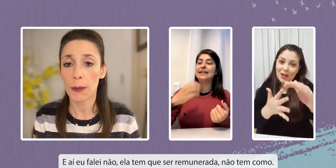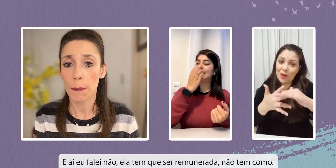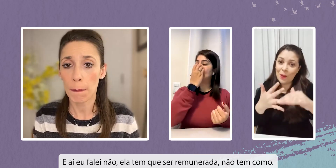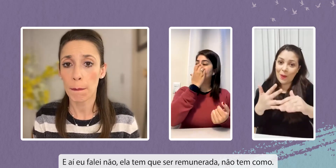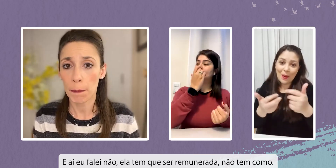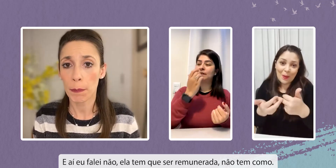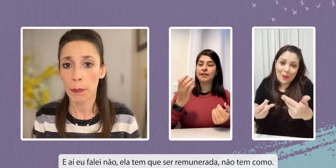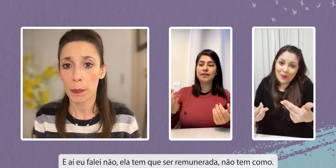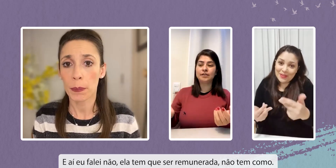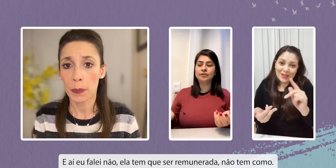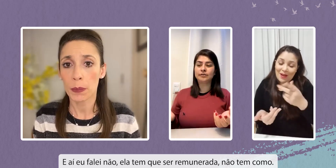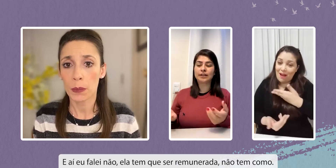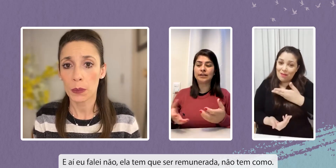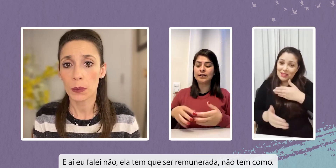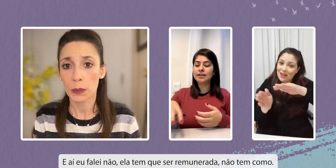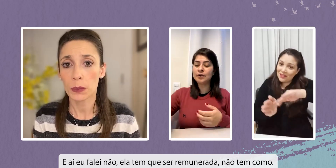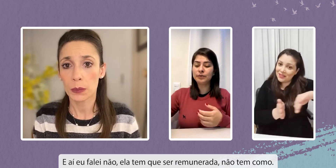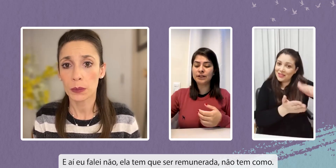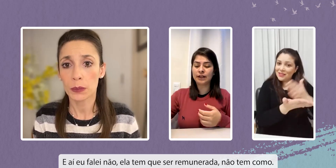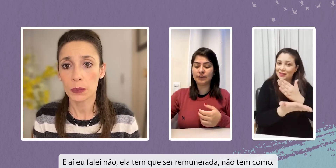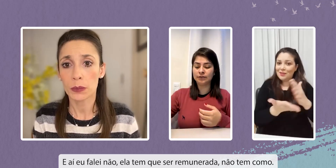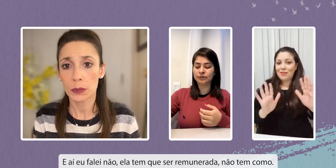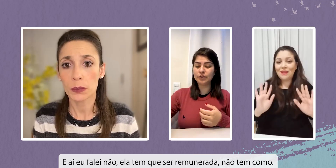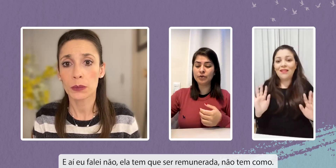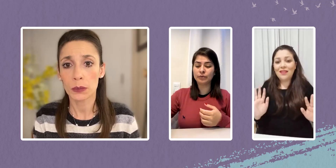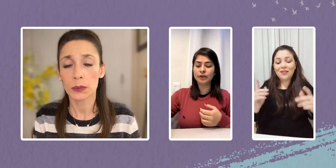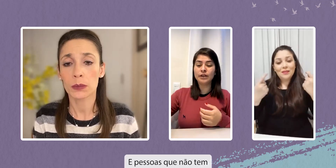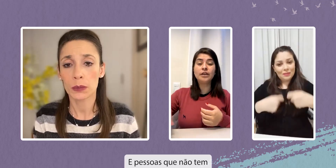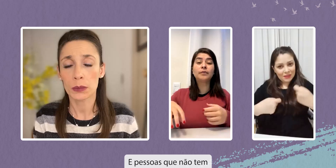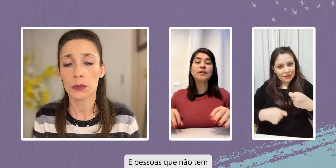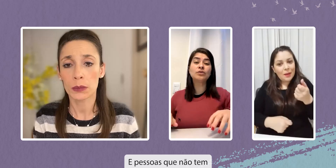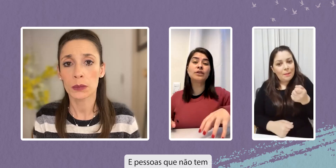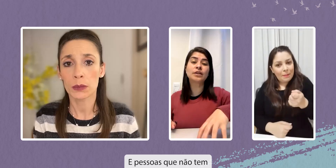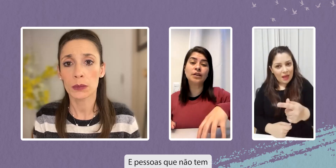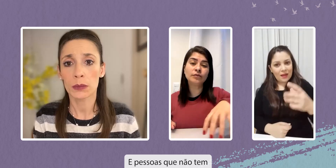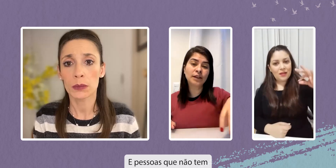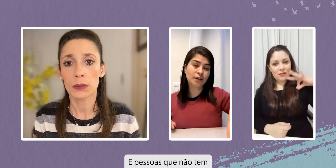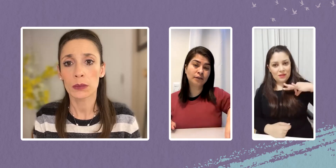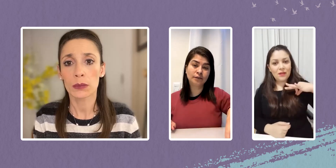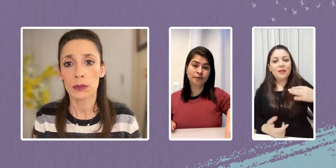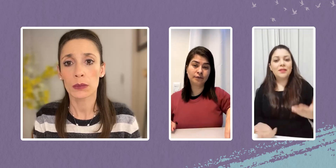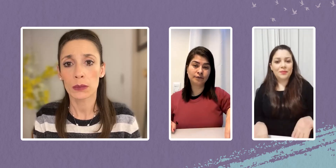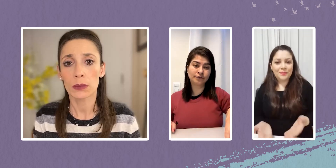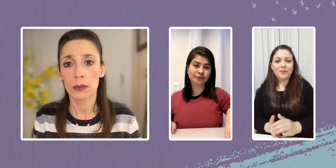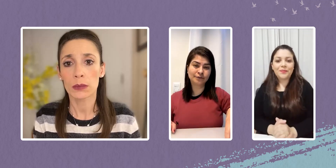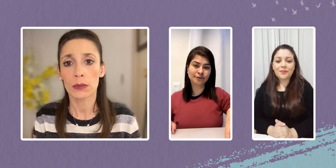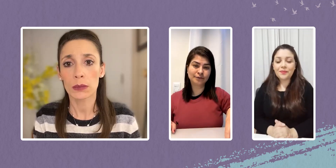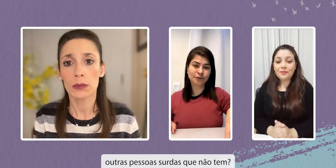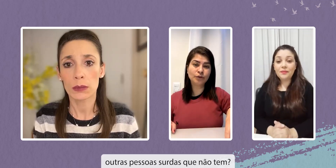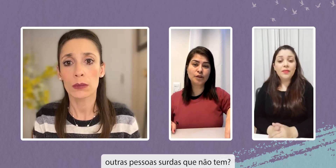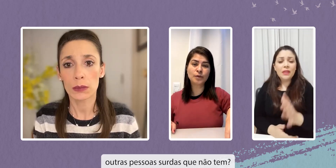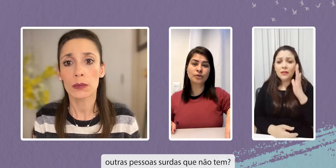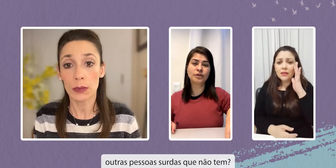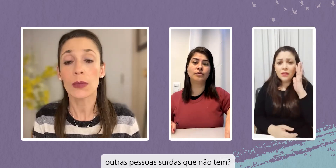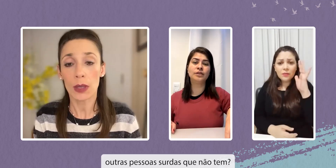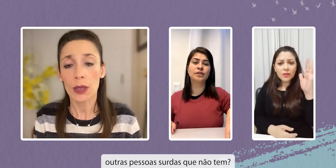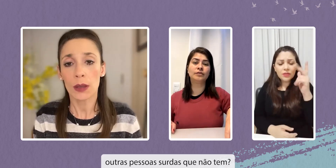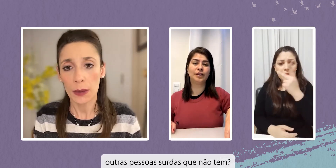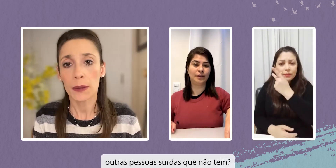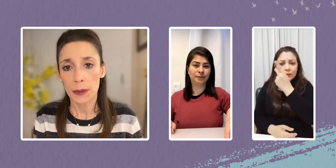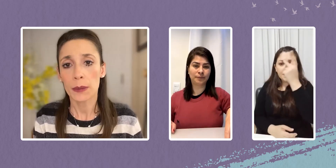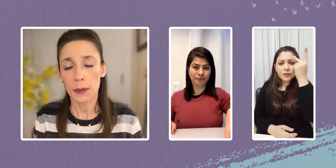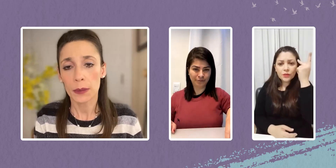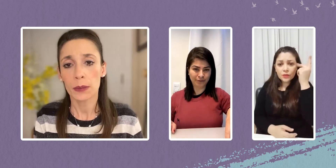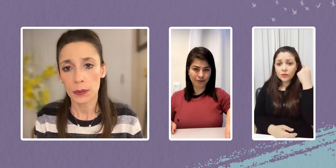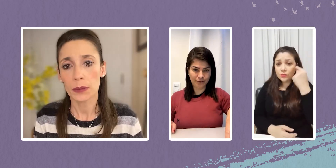Exatamente. E aí eu falei, não, ela tem que ser remunerada, não tem como. E pessoas que não têm, outras pessoas surdas que não